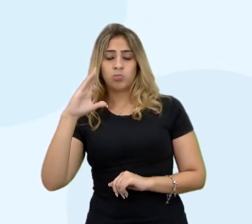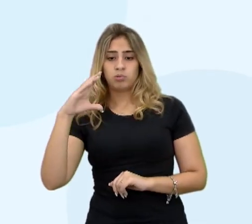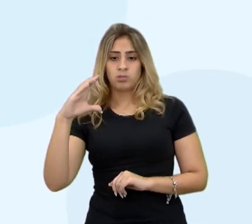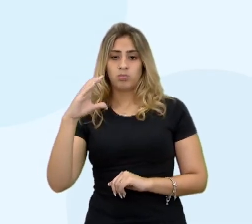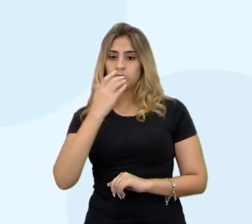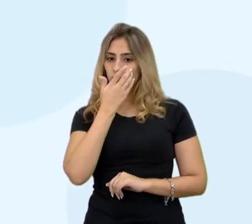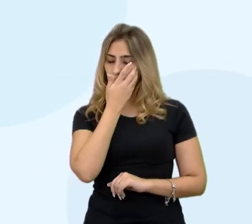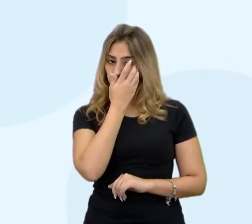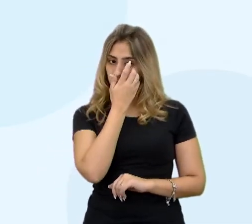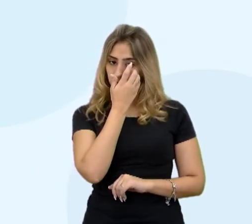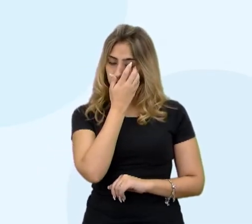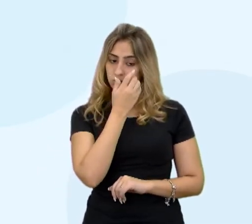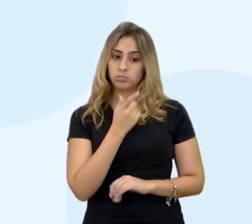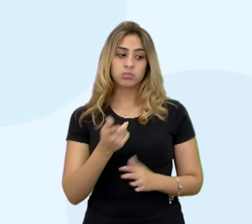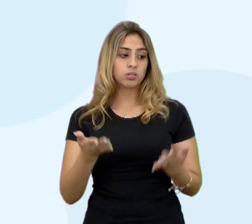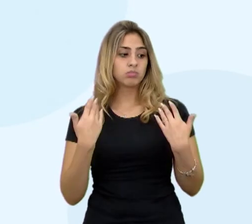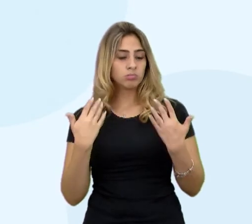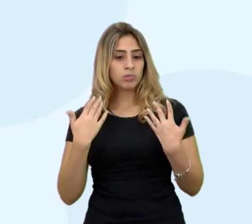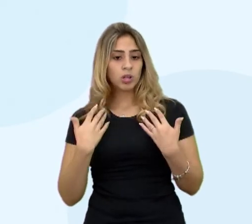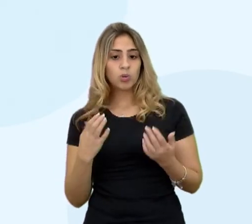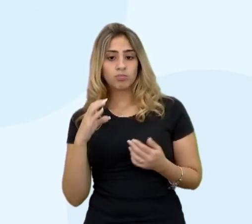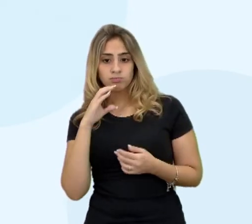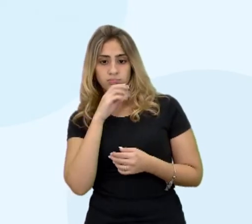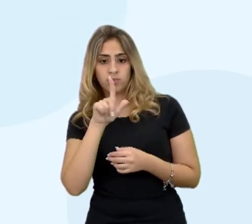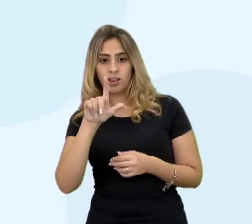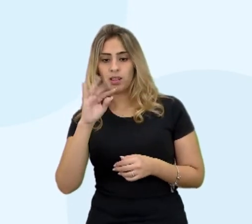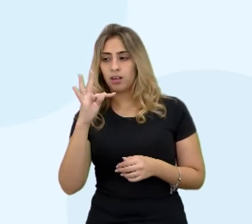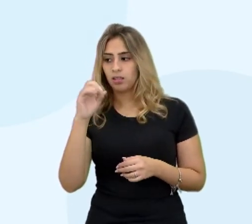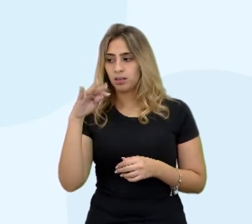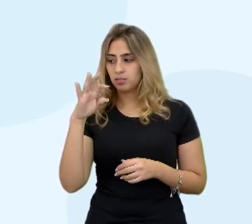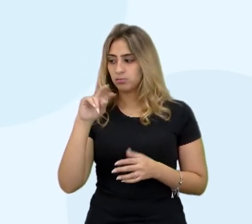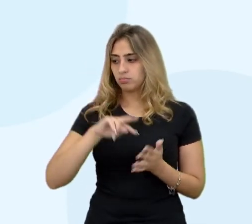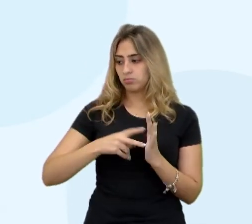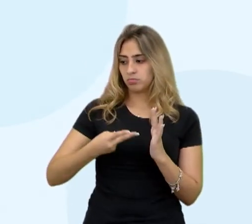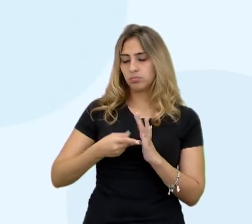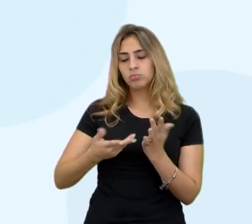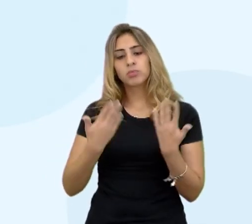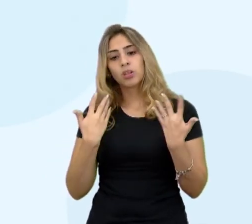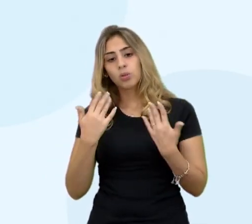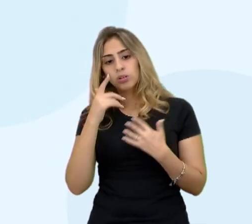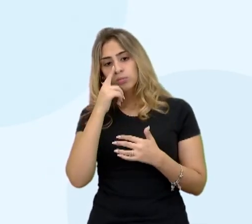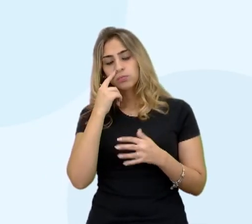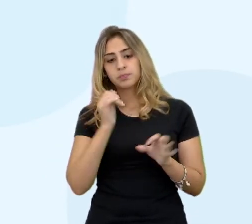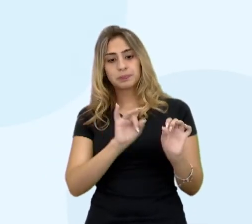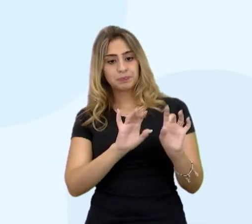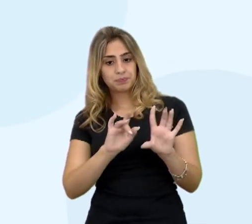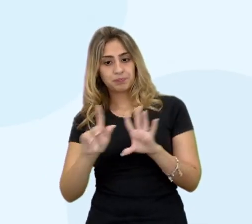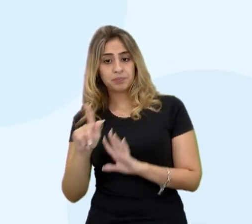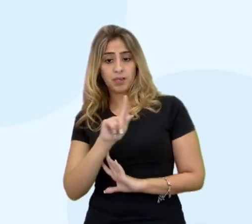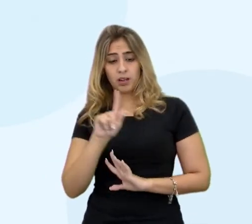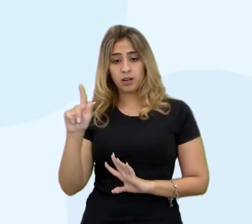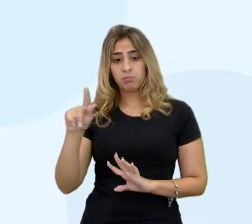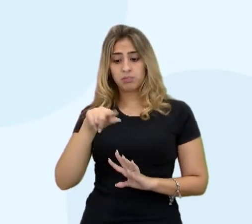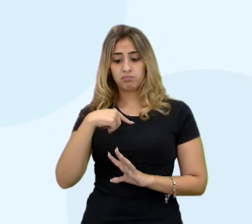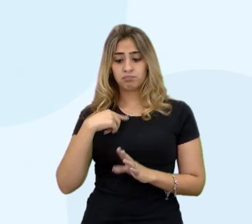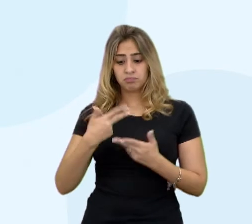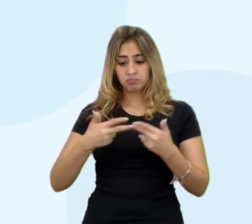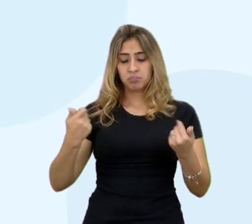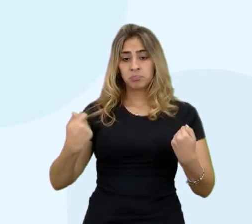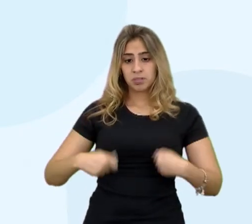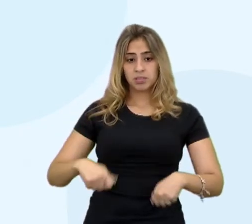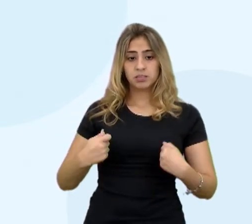latente, né, o L, o calor latente, significa quanta de caloria cada grama de substância precisa